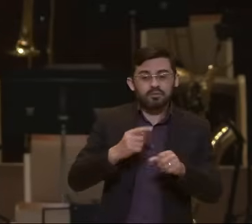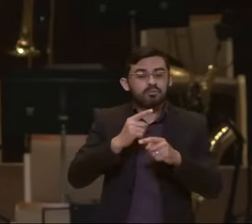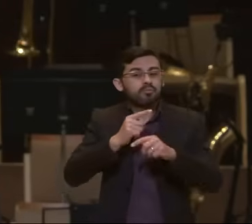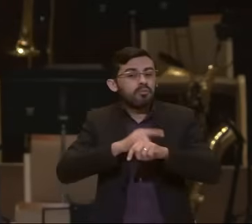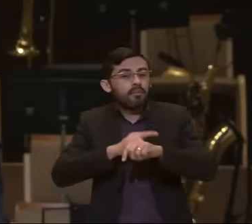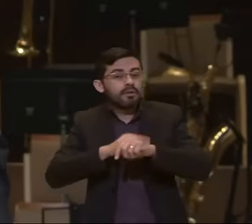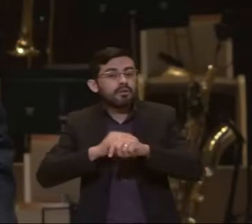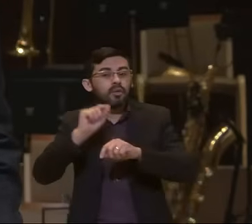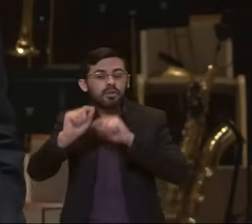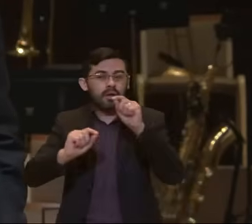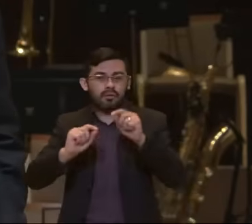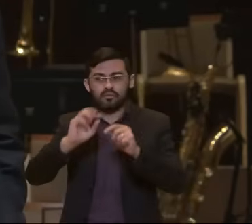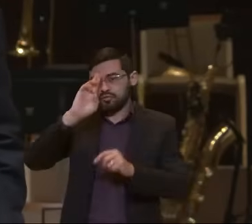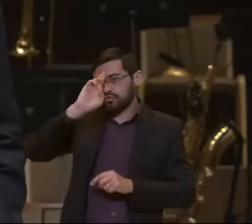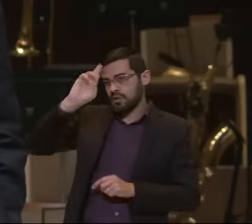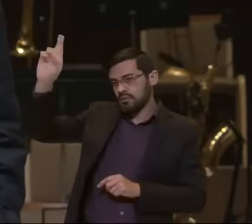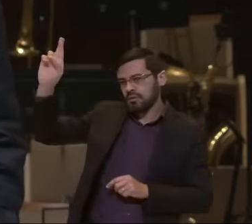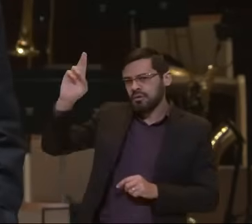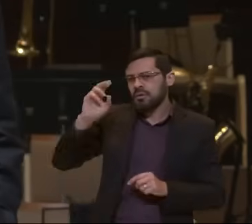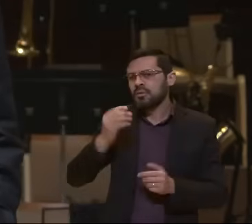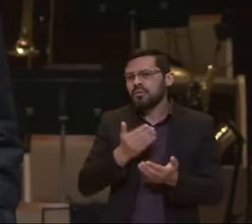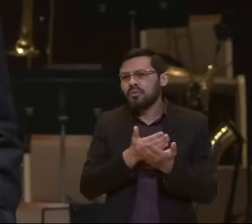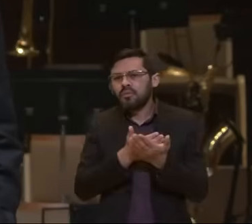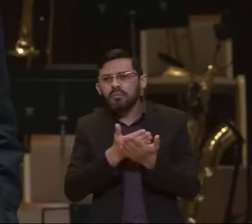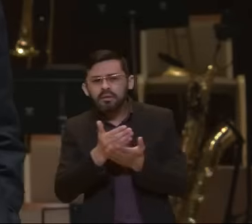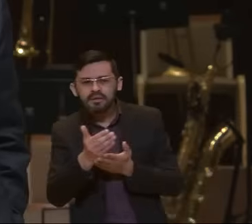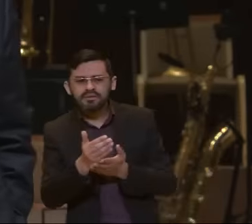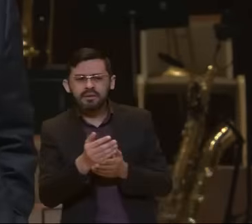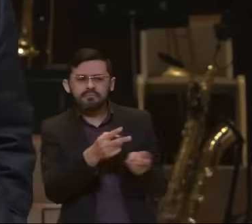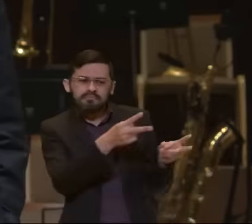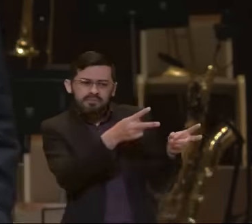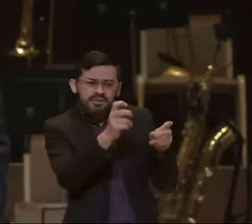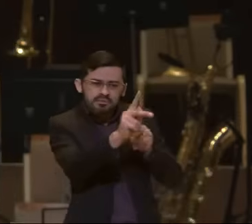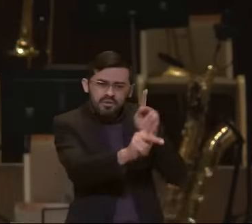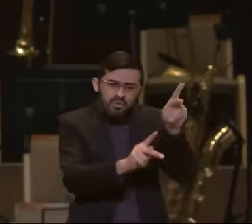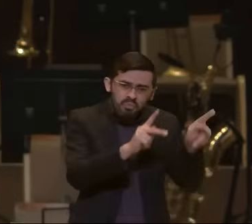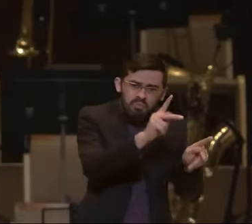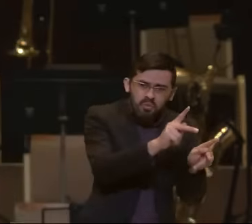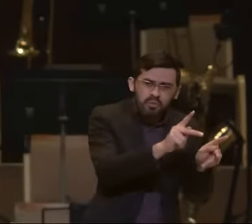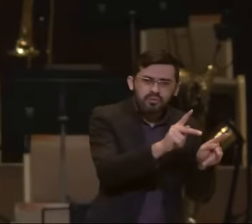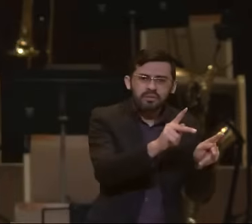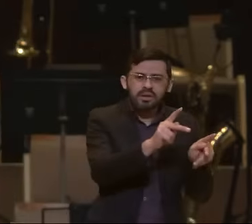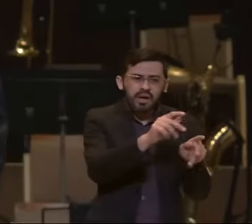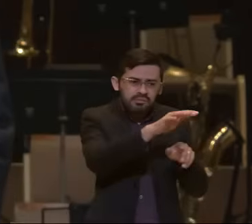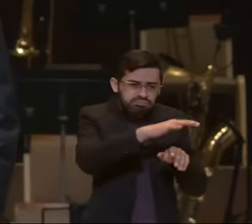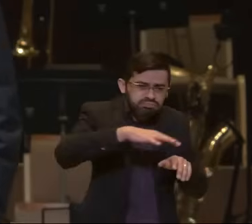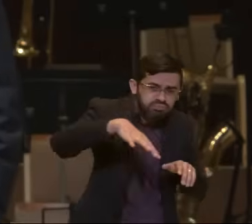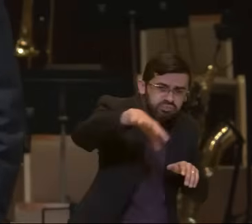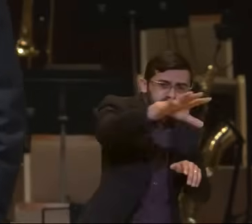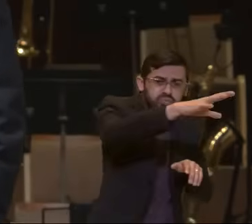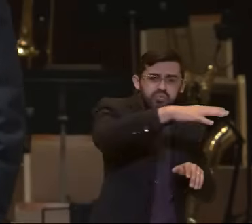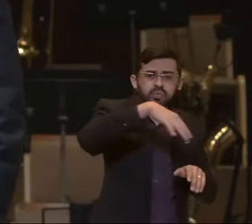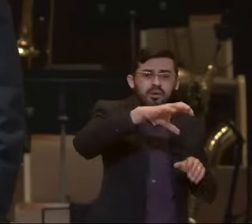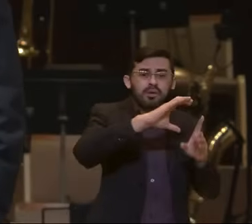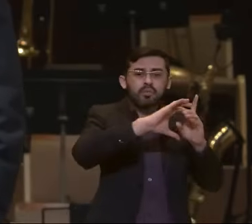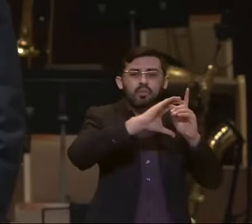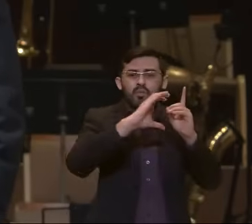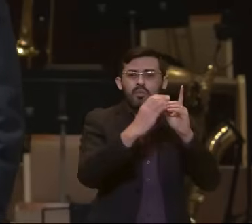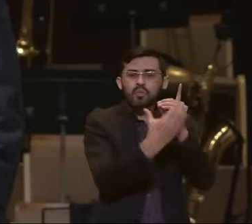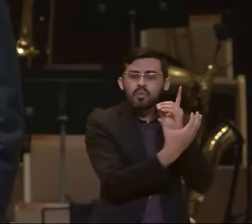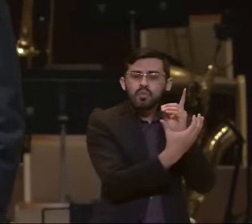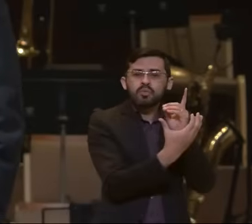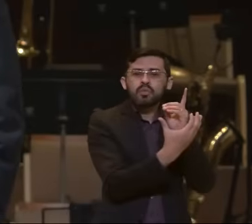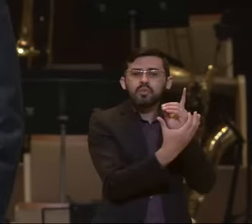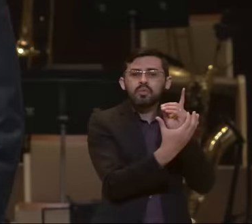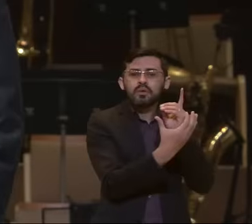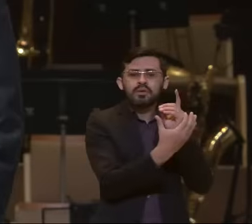começa a questionar o seu povo, e ele percebe exatamente isso no meio do seu povo, um culto